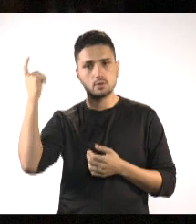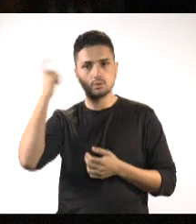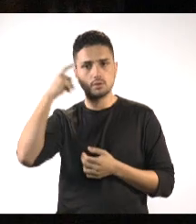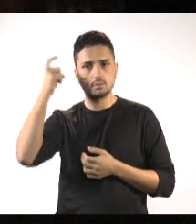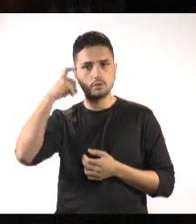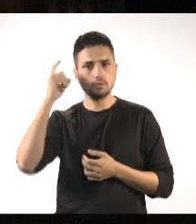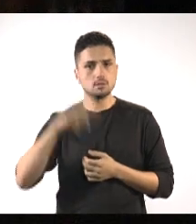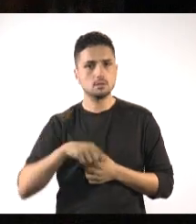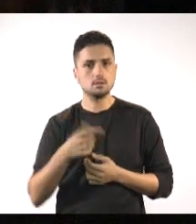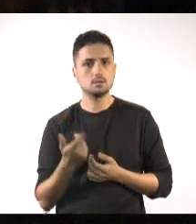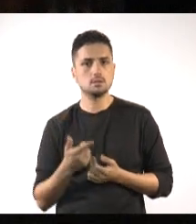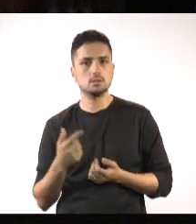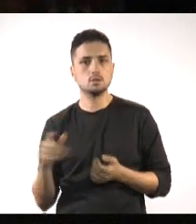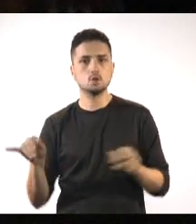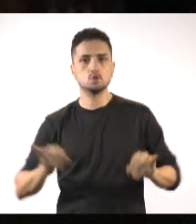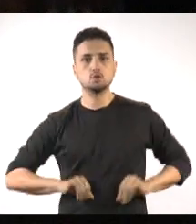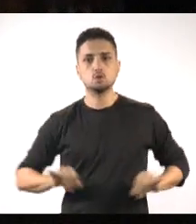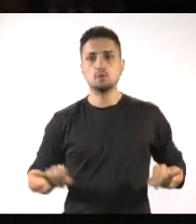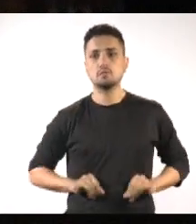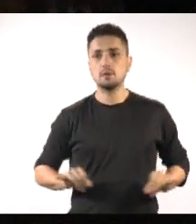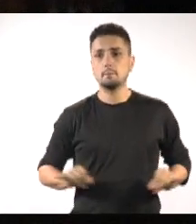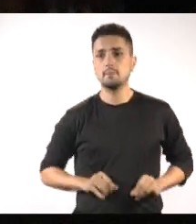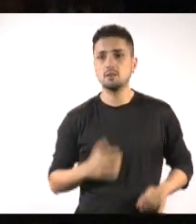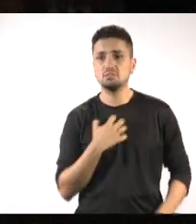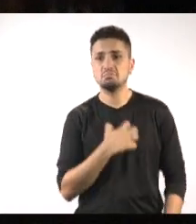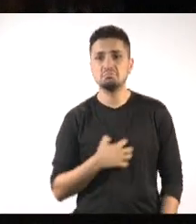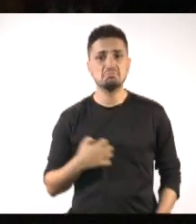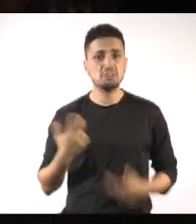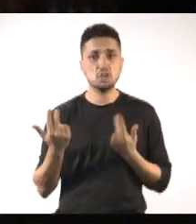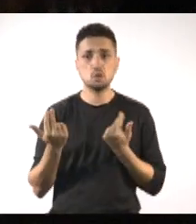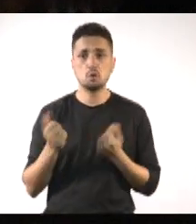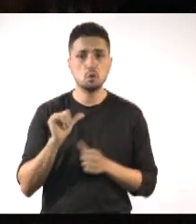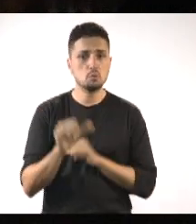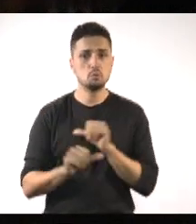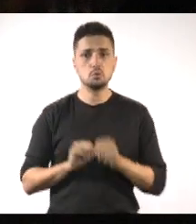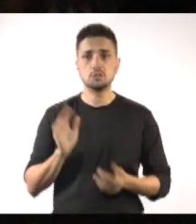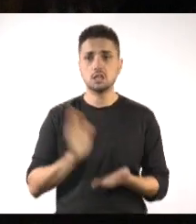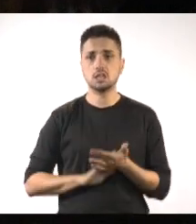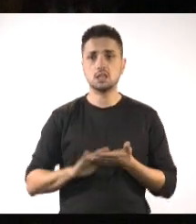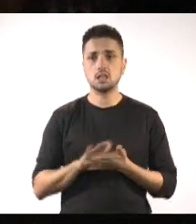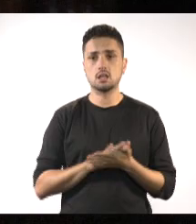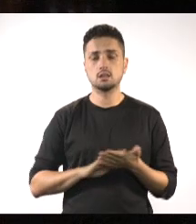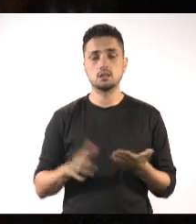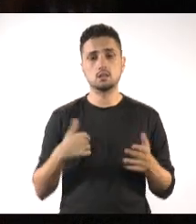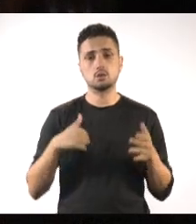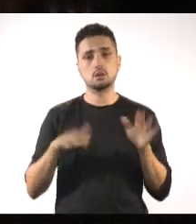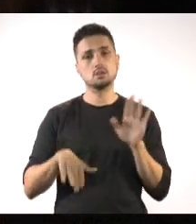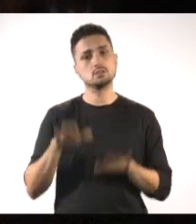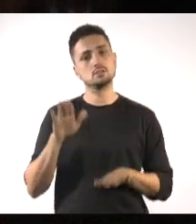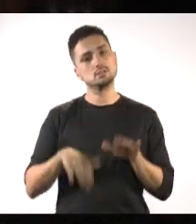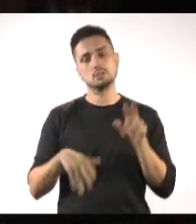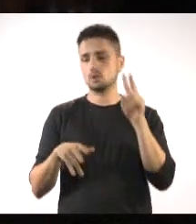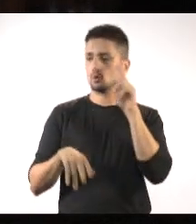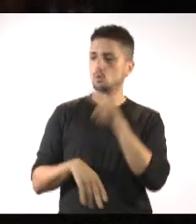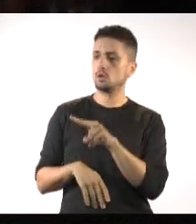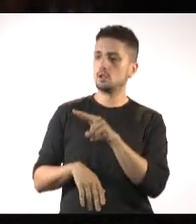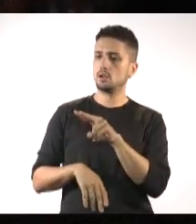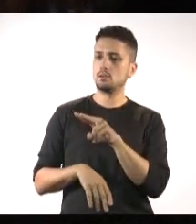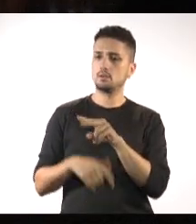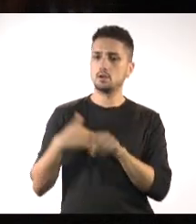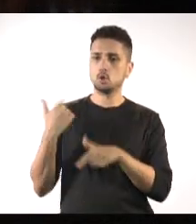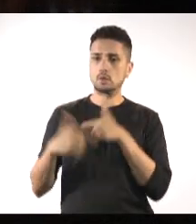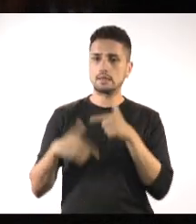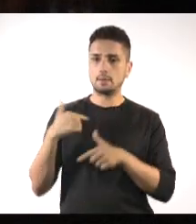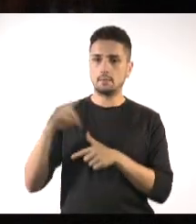precisão todos os sofrimentos e angústias, e continua tudo igual. Eu, de vez em quando, eu ficava olhando, durante o tempo que eu trabalhei